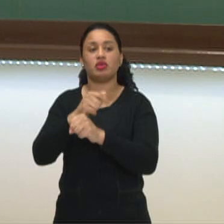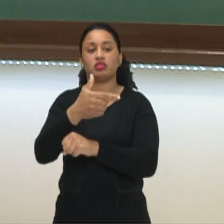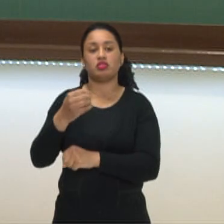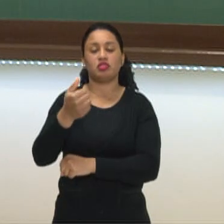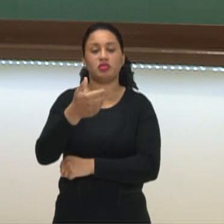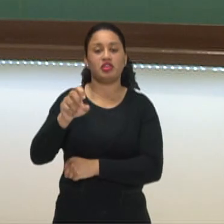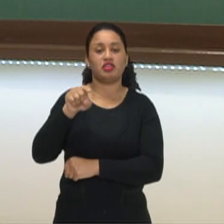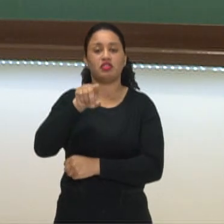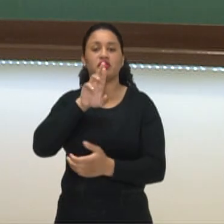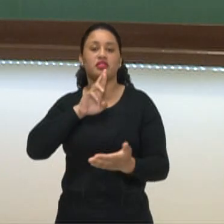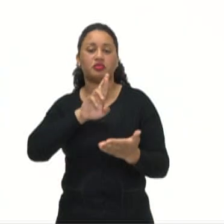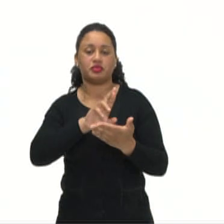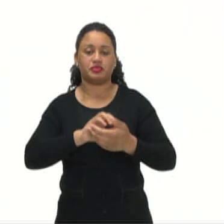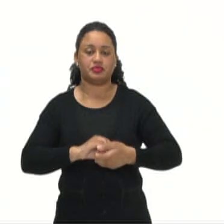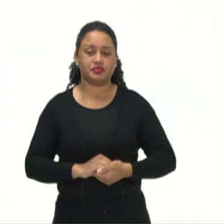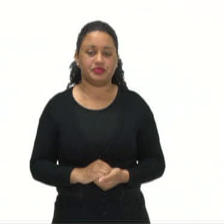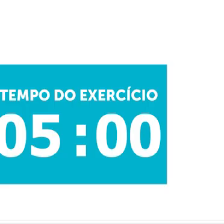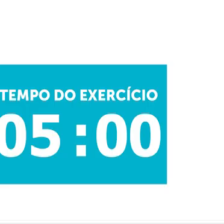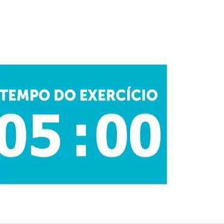com vocês.